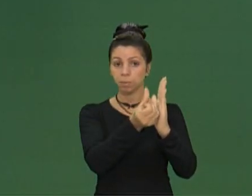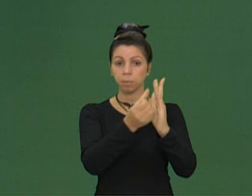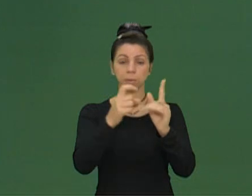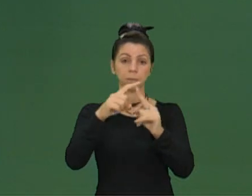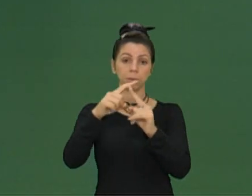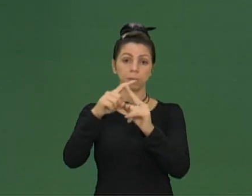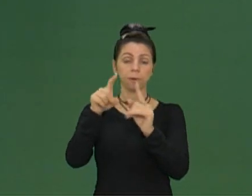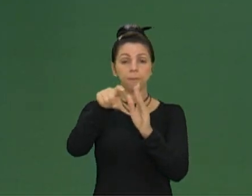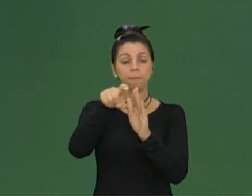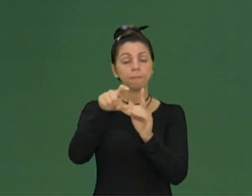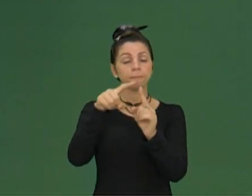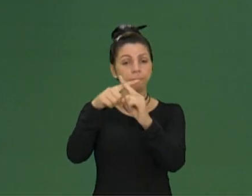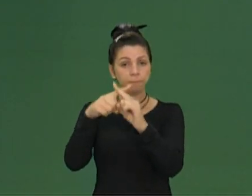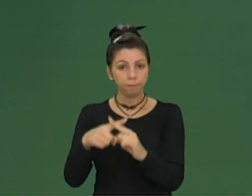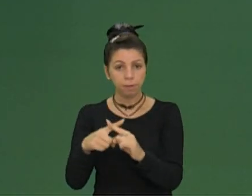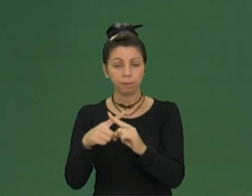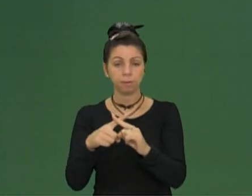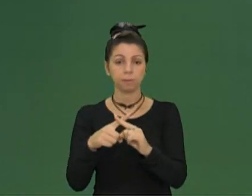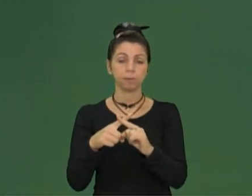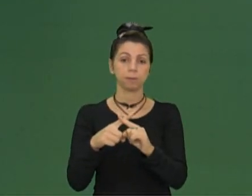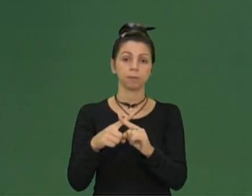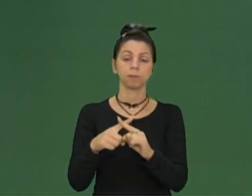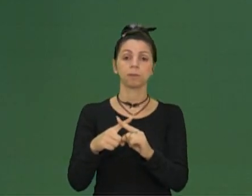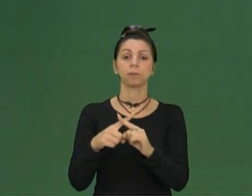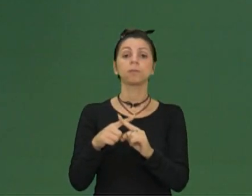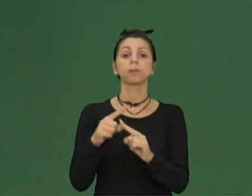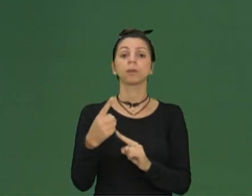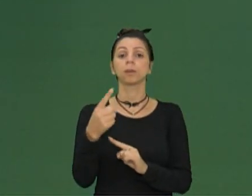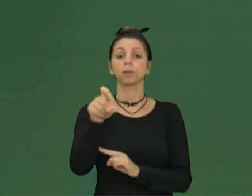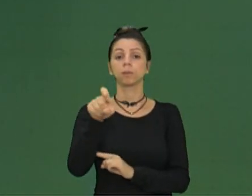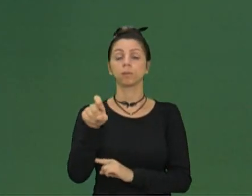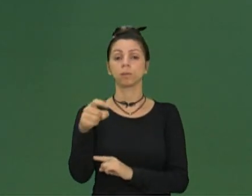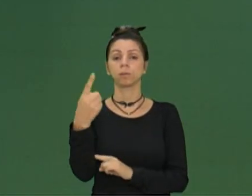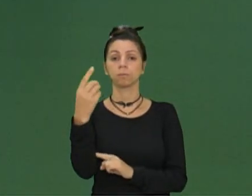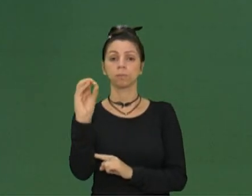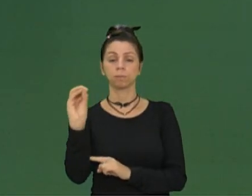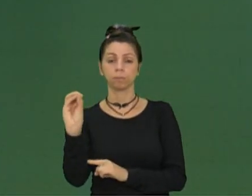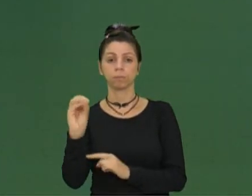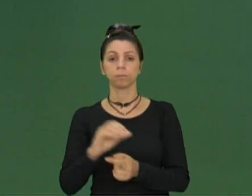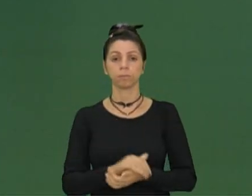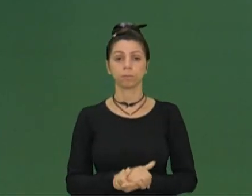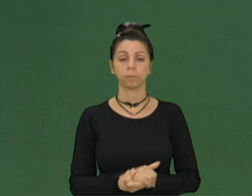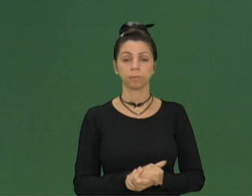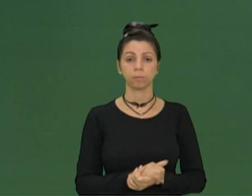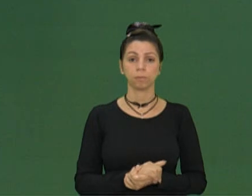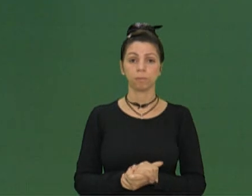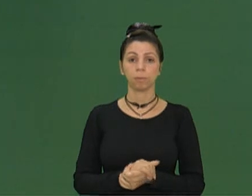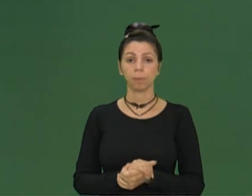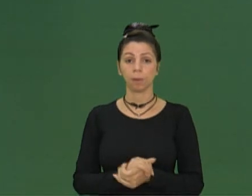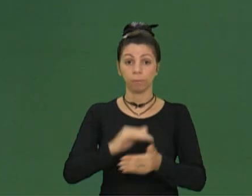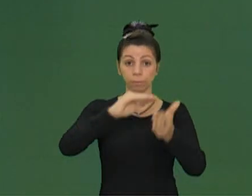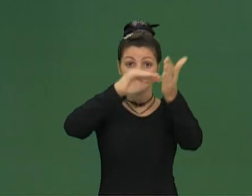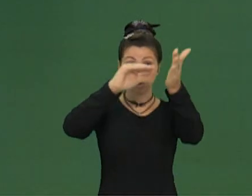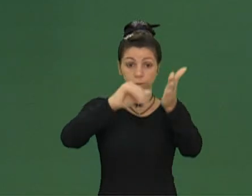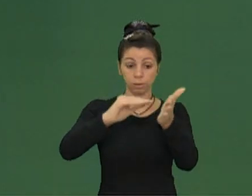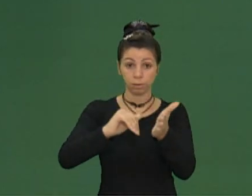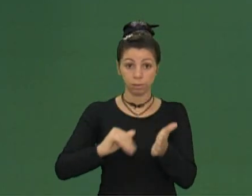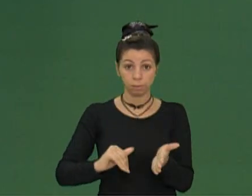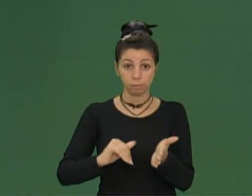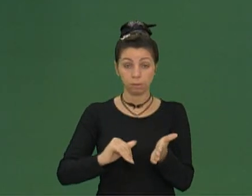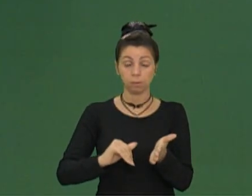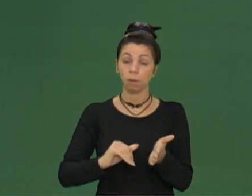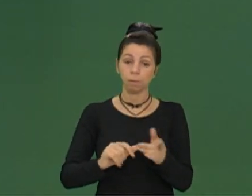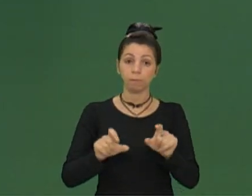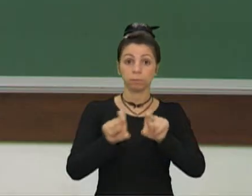vezes alguma coisa, que é o x mais 10? Eu coloquei menos, né? Vou diminuir tudo que eu tenho. Só que como eu estou falando